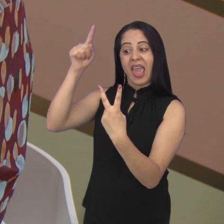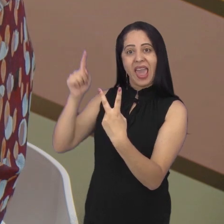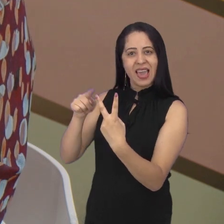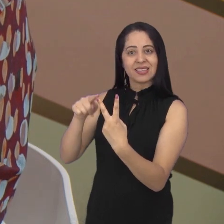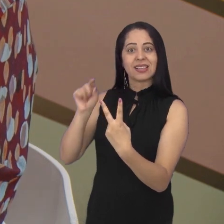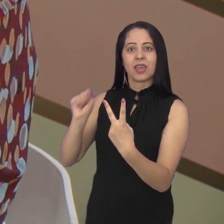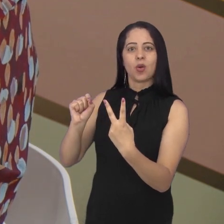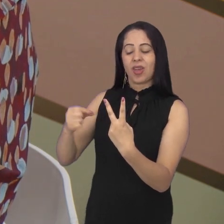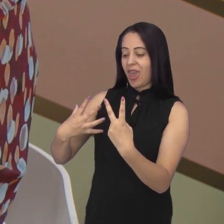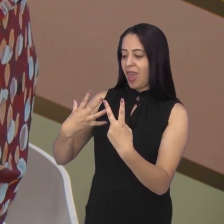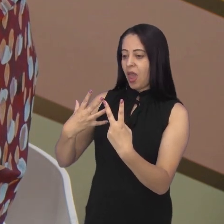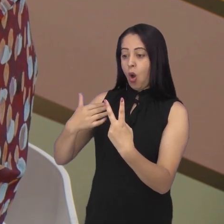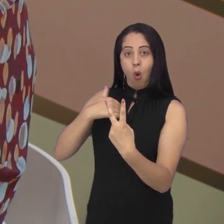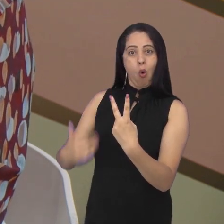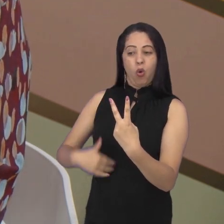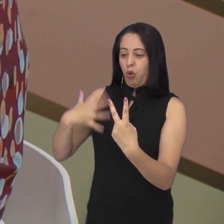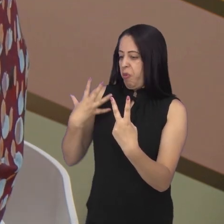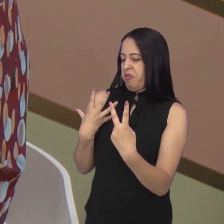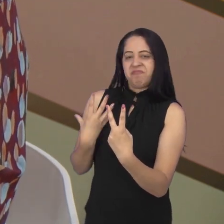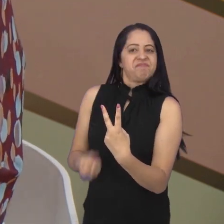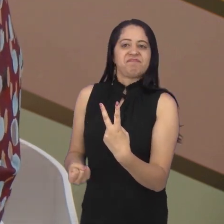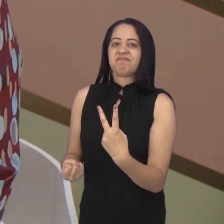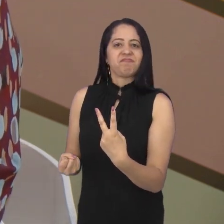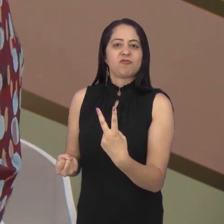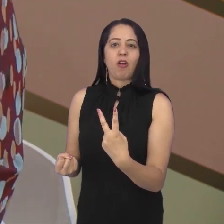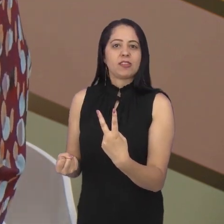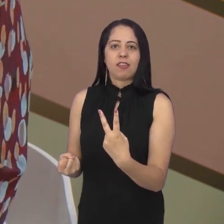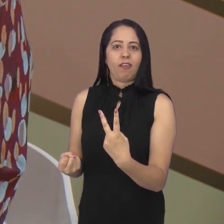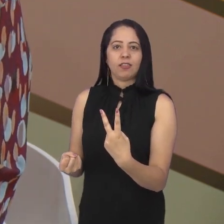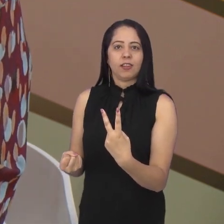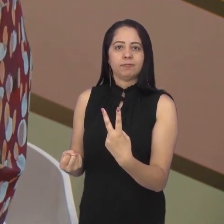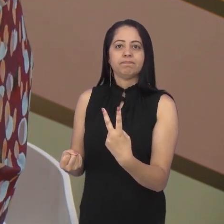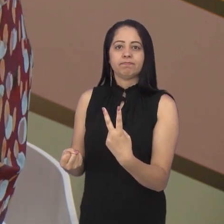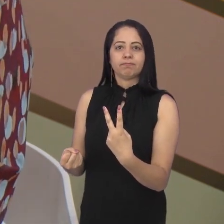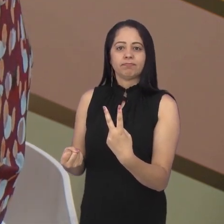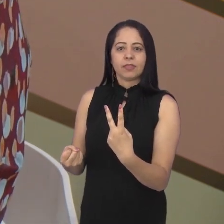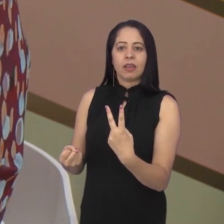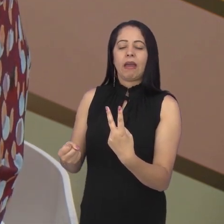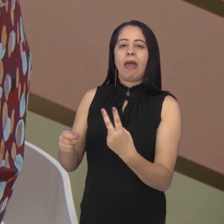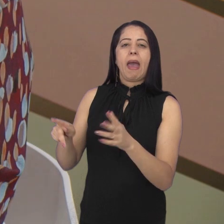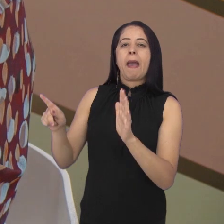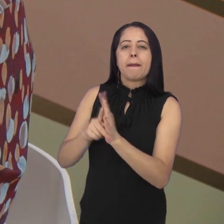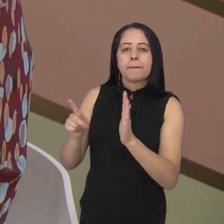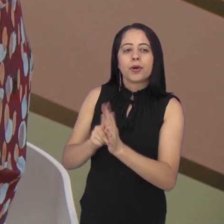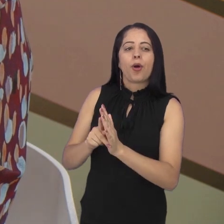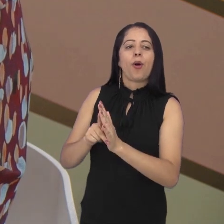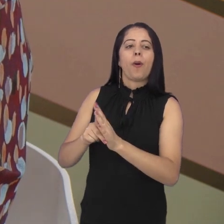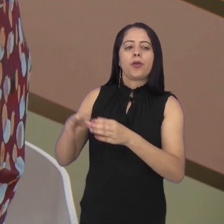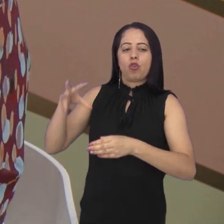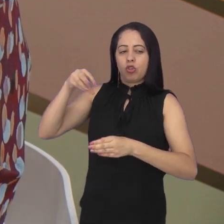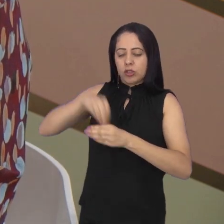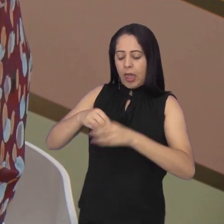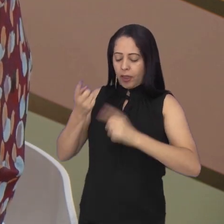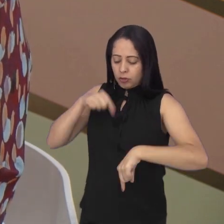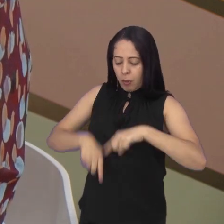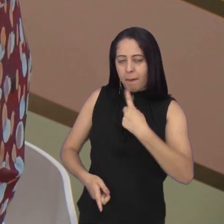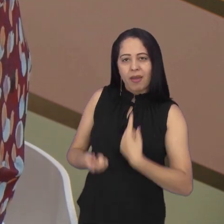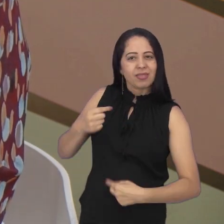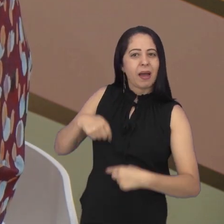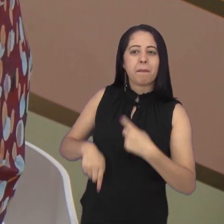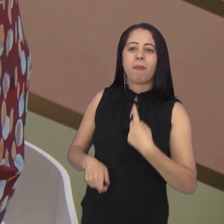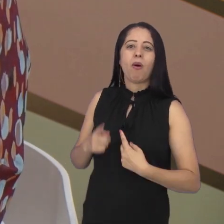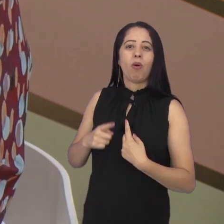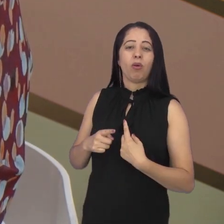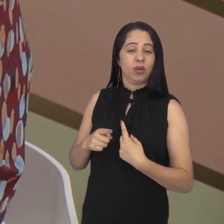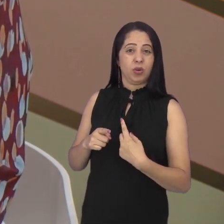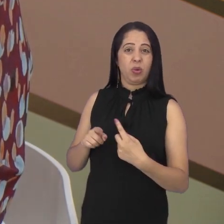estimulada, ela vai ficar guardada como memória e sempre vai ter uma manifestação clínica. A intolerância é um processo não imunológico, ela está